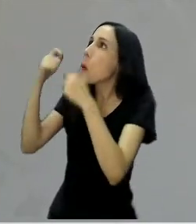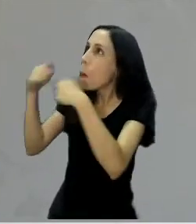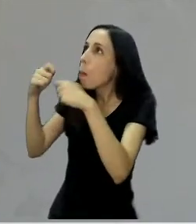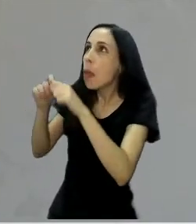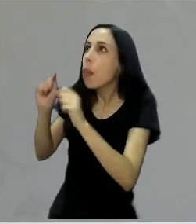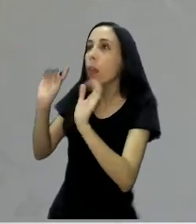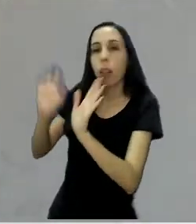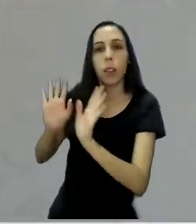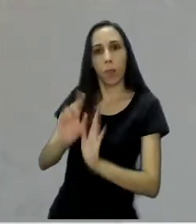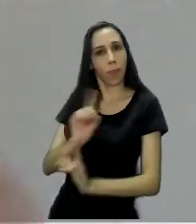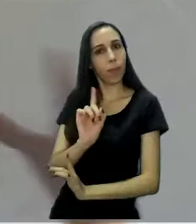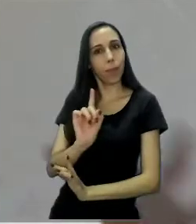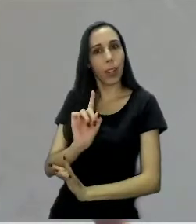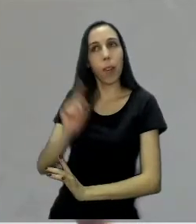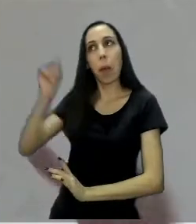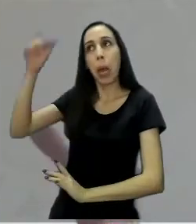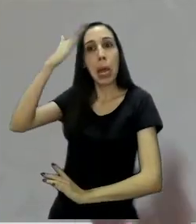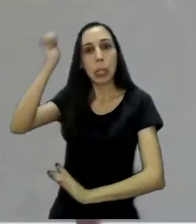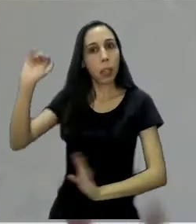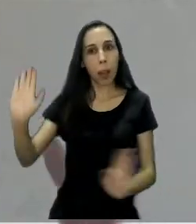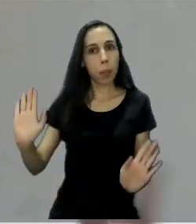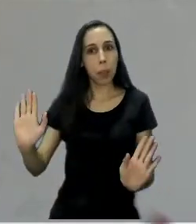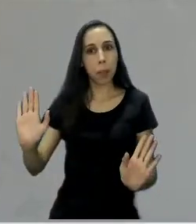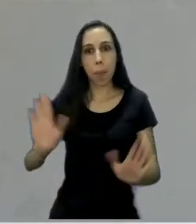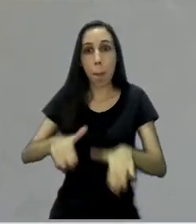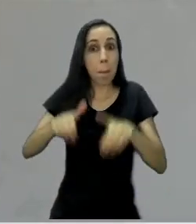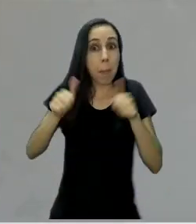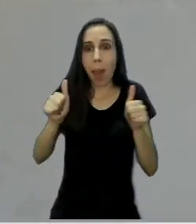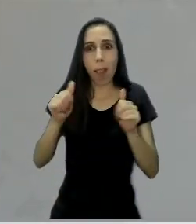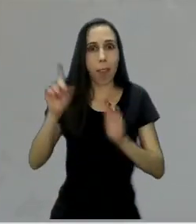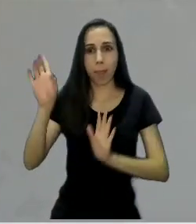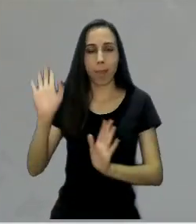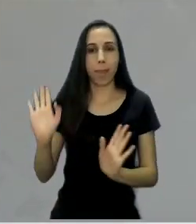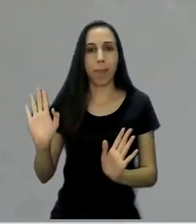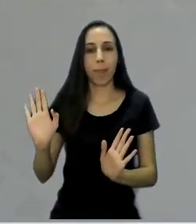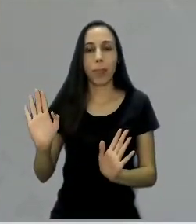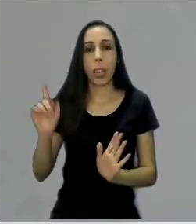Não. Ele sabe melhor do que nós.